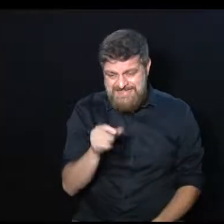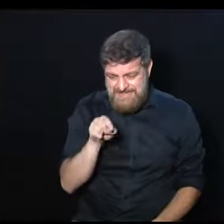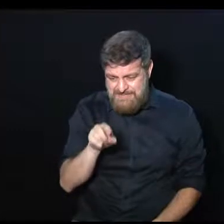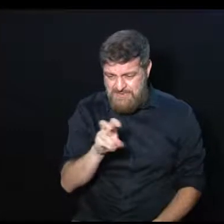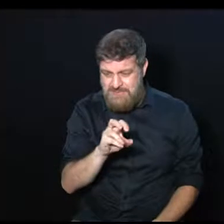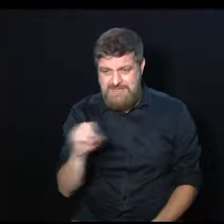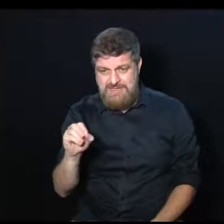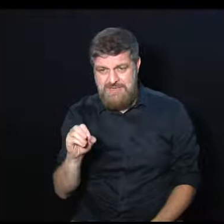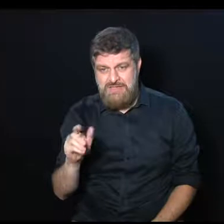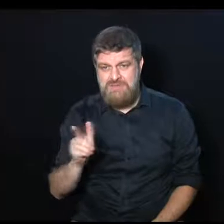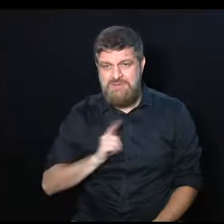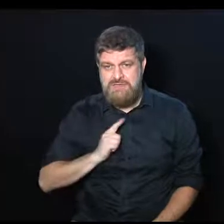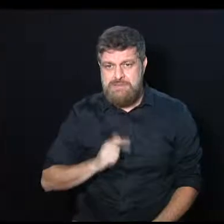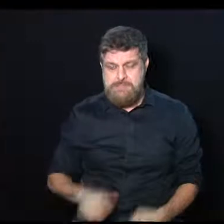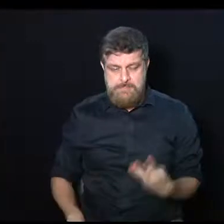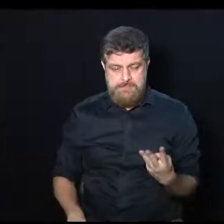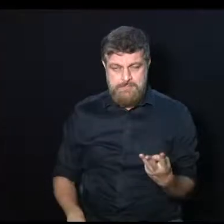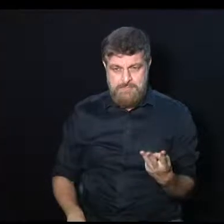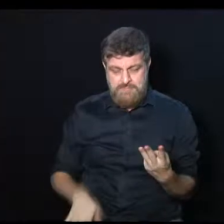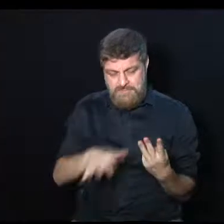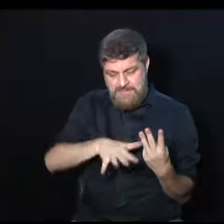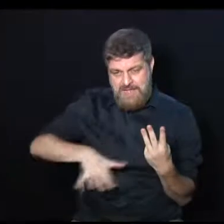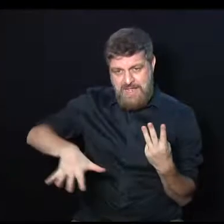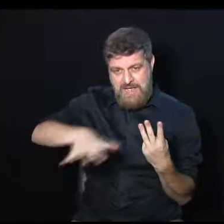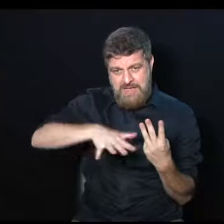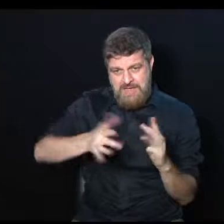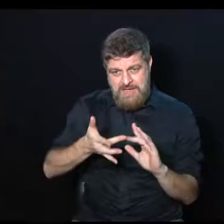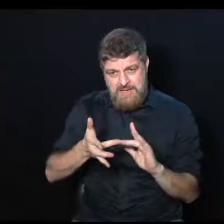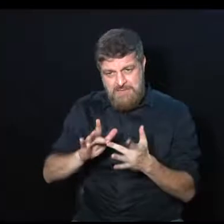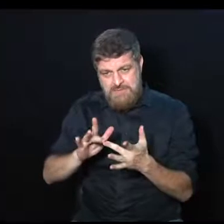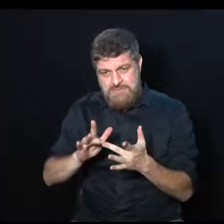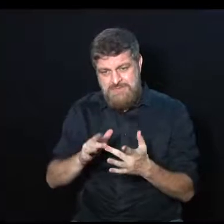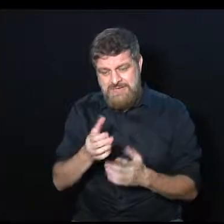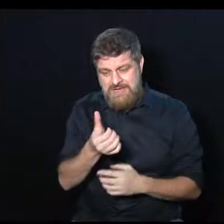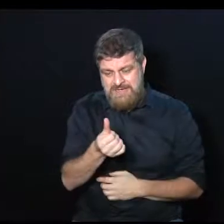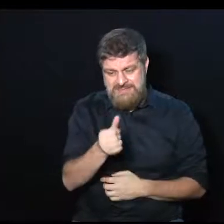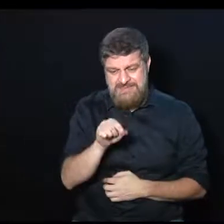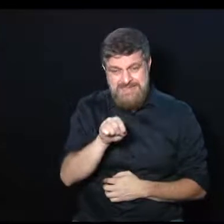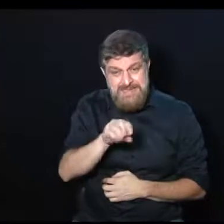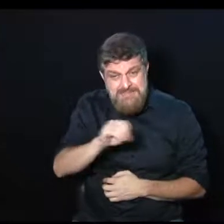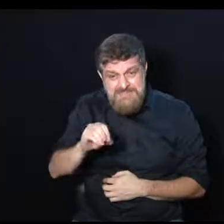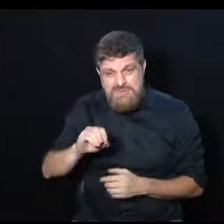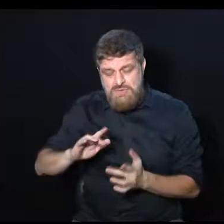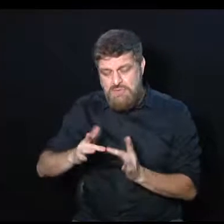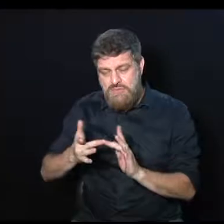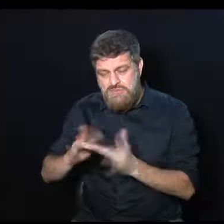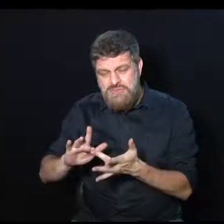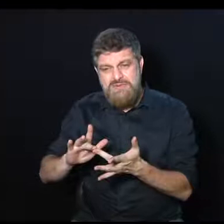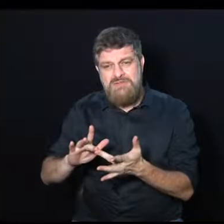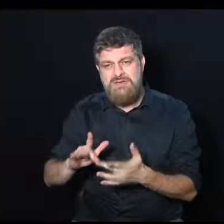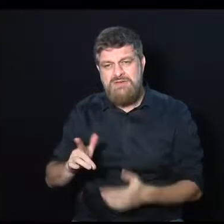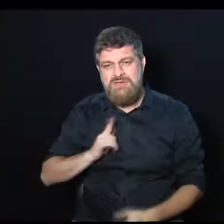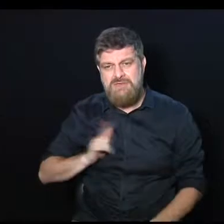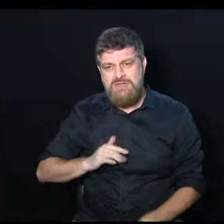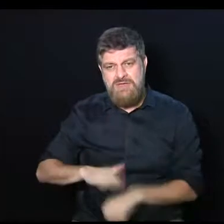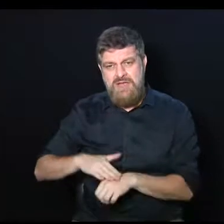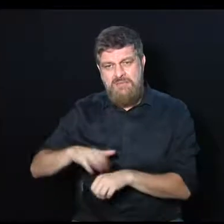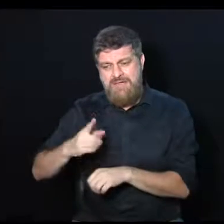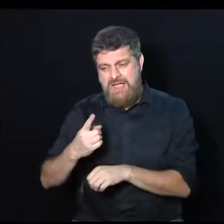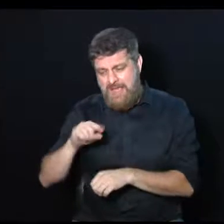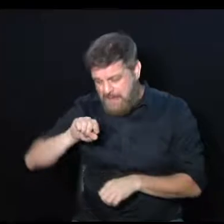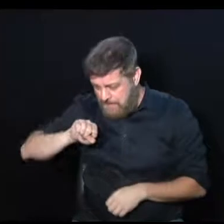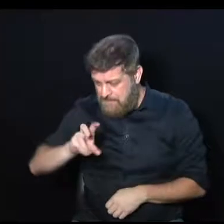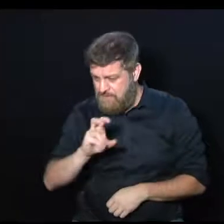em torno de 3 segmentos. Então, você multiplique 6.000 vezes 3, dá 18.000, dá 24.000, mais os 1.500 casos